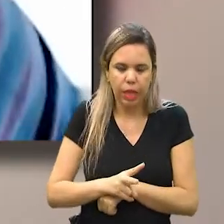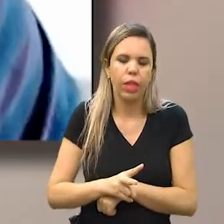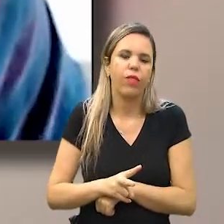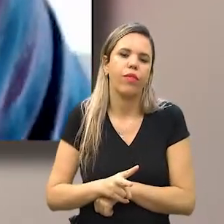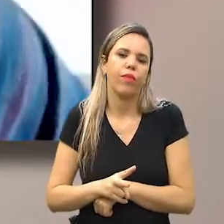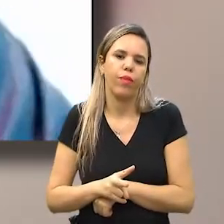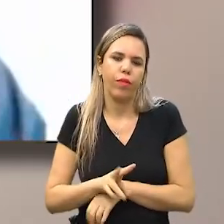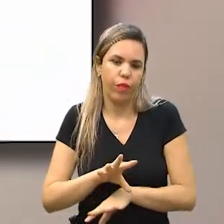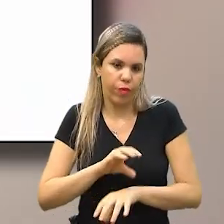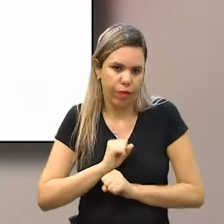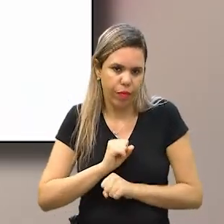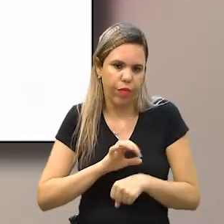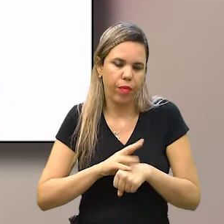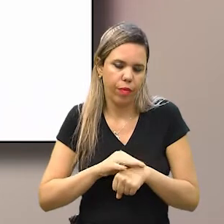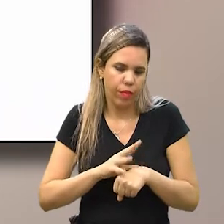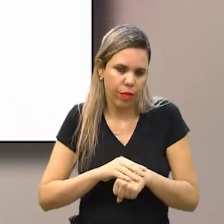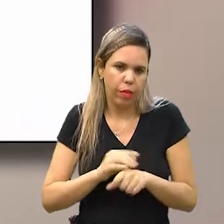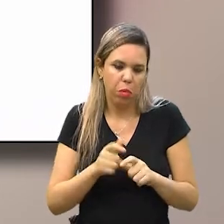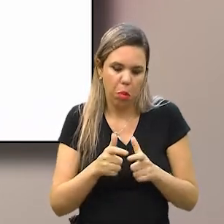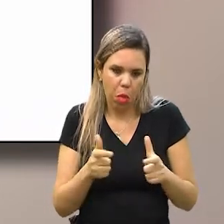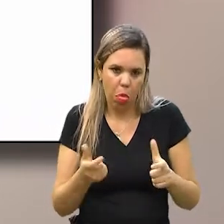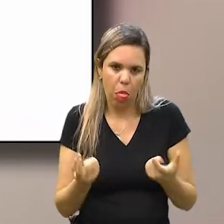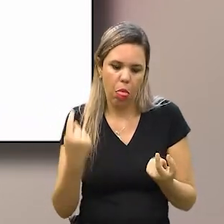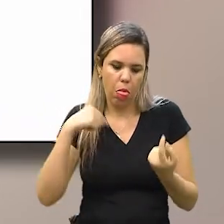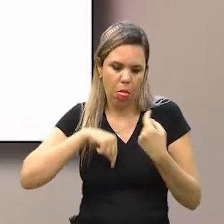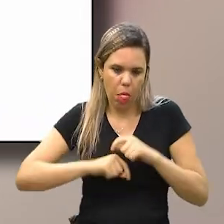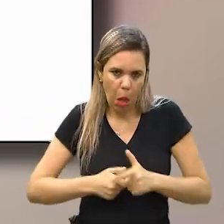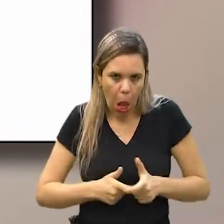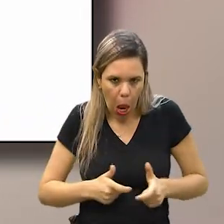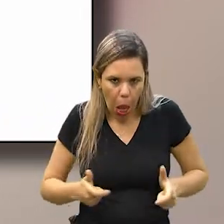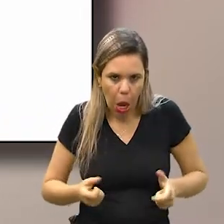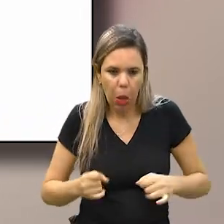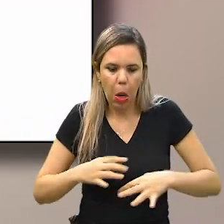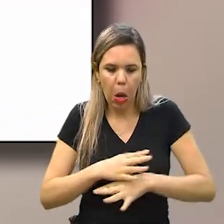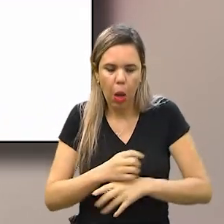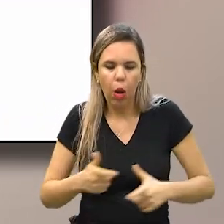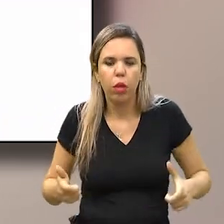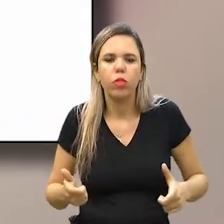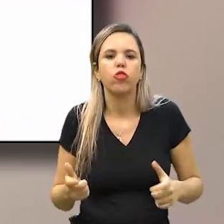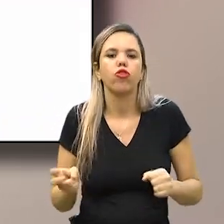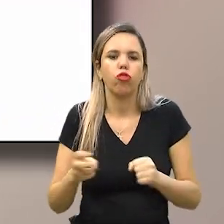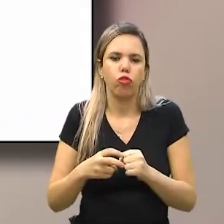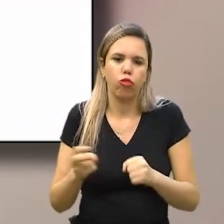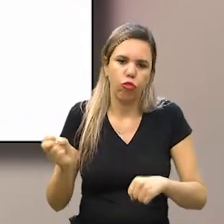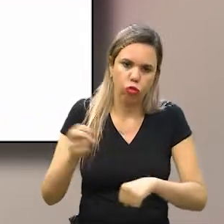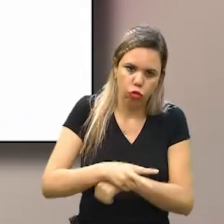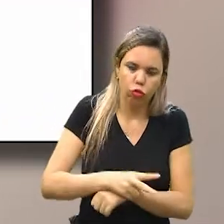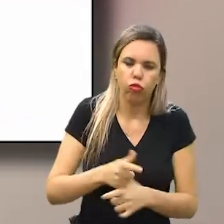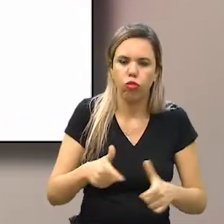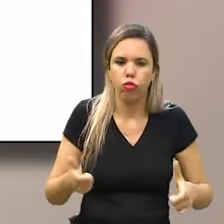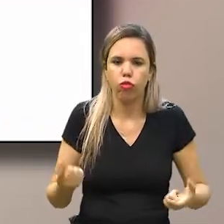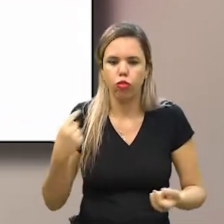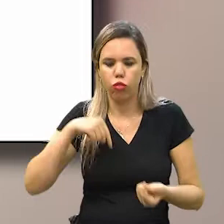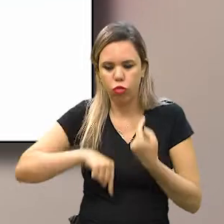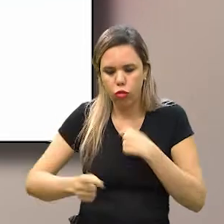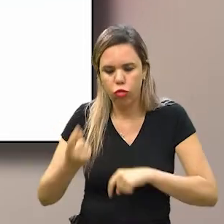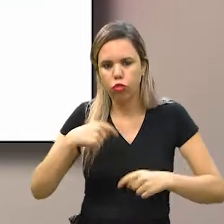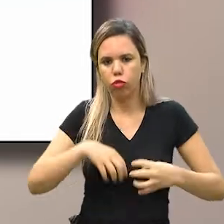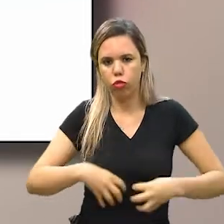infecção viral, você tem o vírus se multiplicando no seu organismo. Quando esse vírus se multiplica no